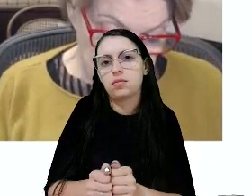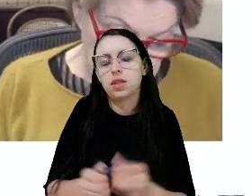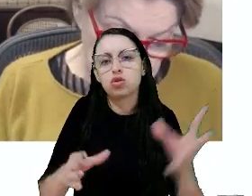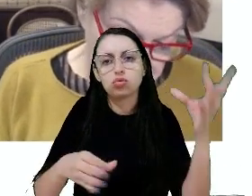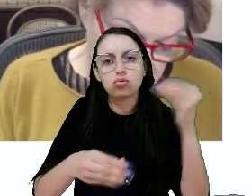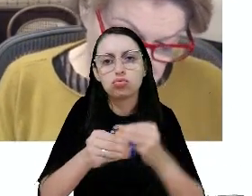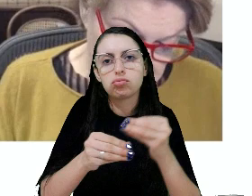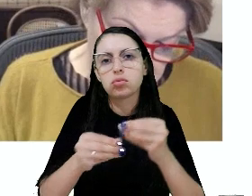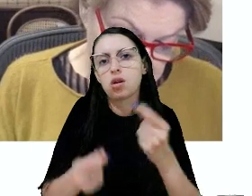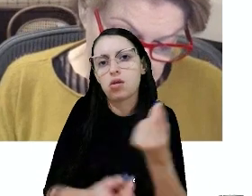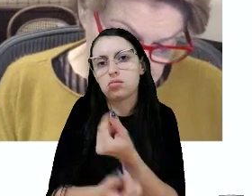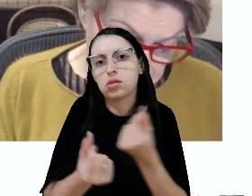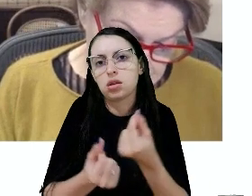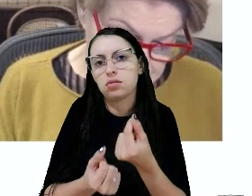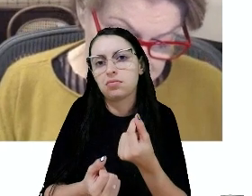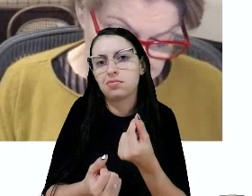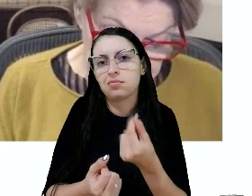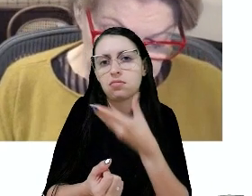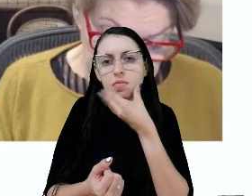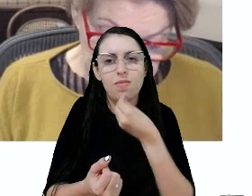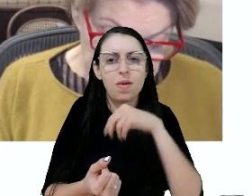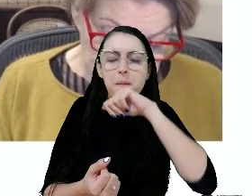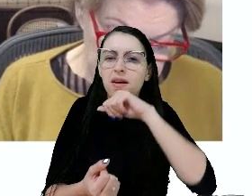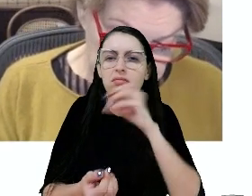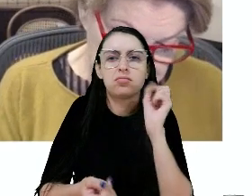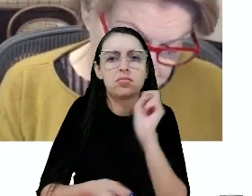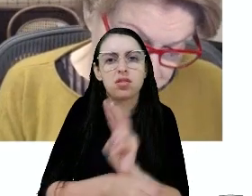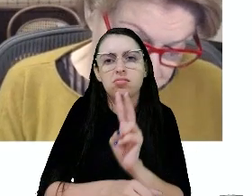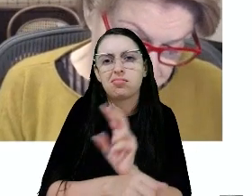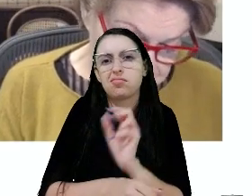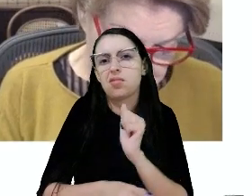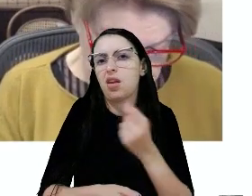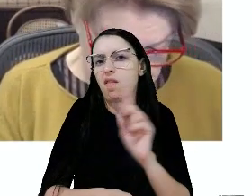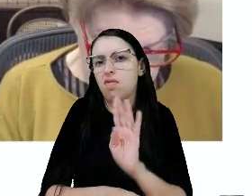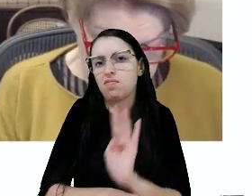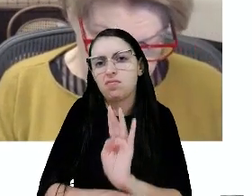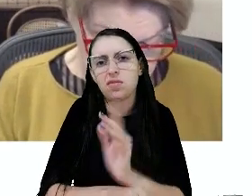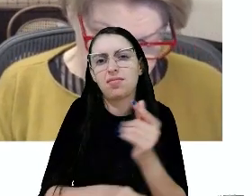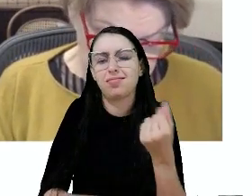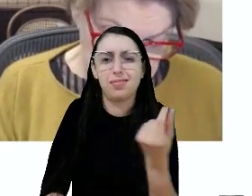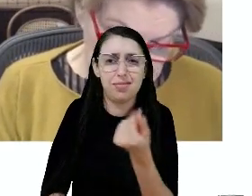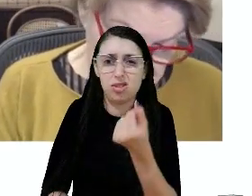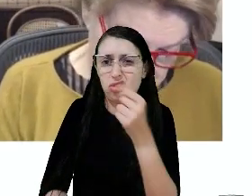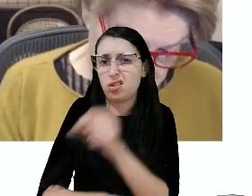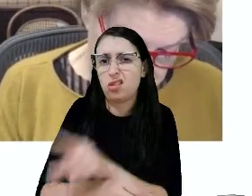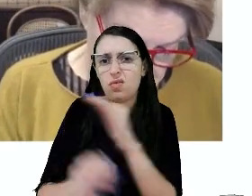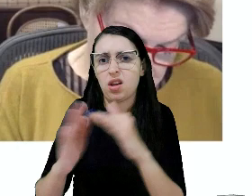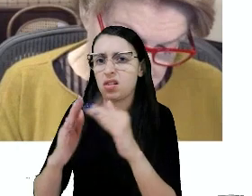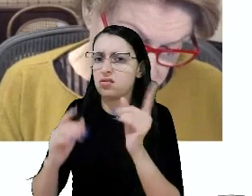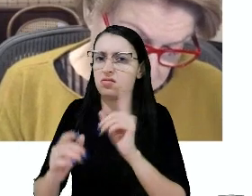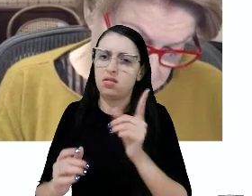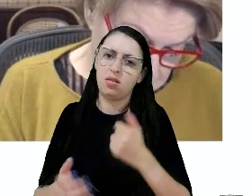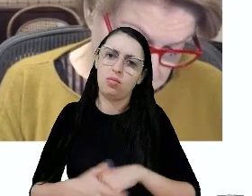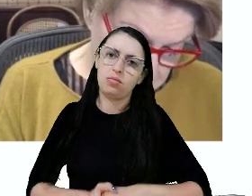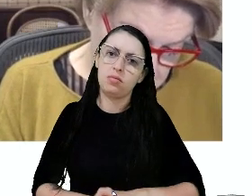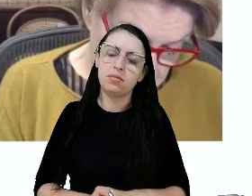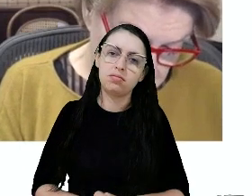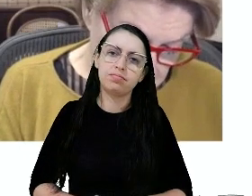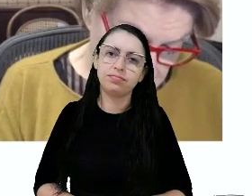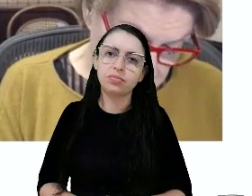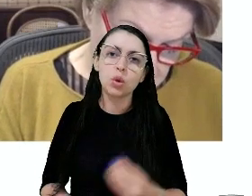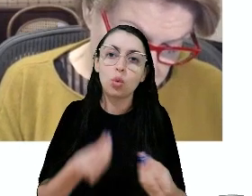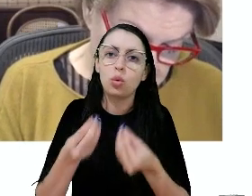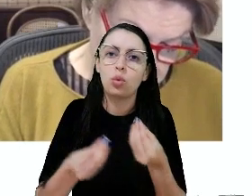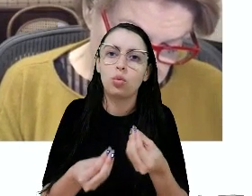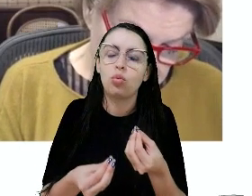para conseguir complementar a renda, porque o meu pai na época já não ajudava mais em casa, não trazia nenhum tipo de recurso. Então,